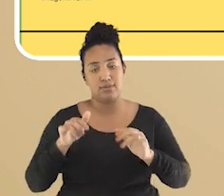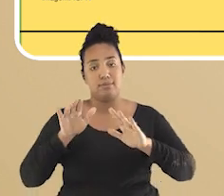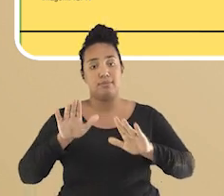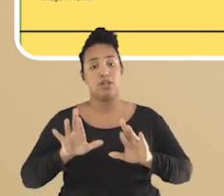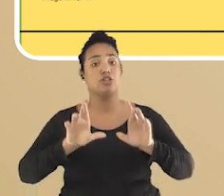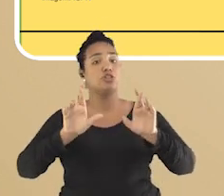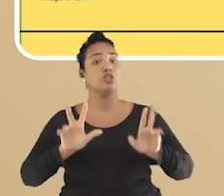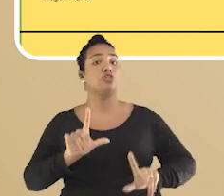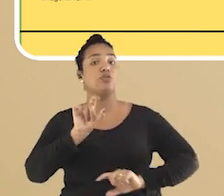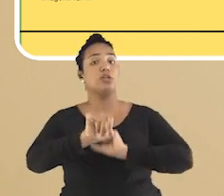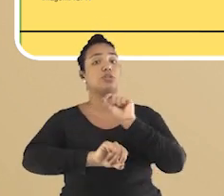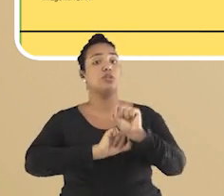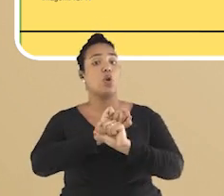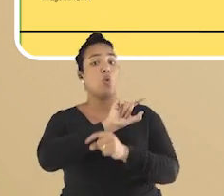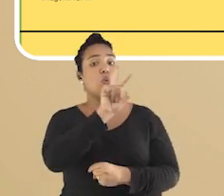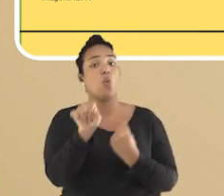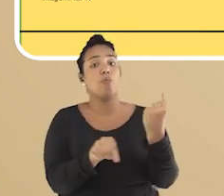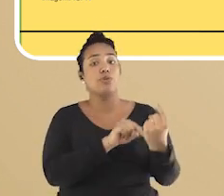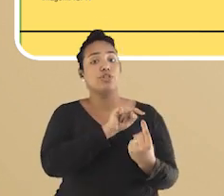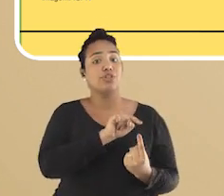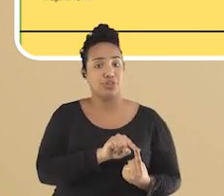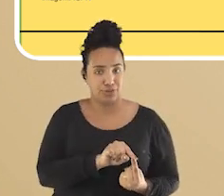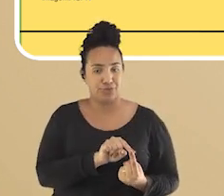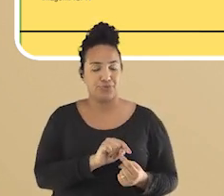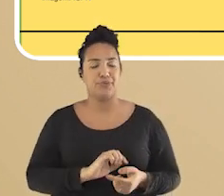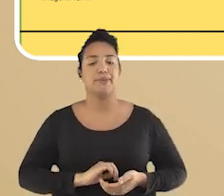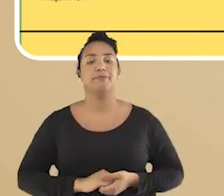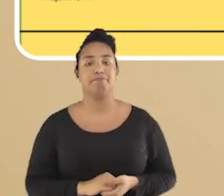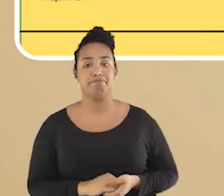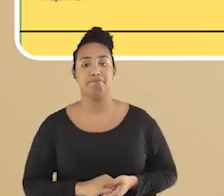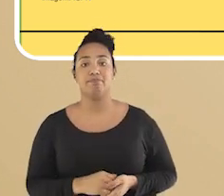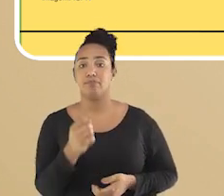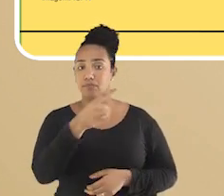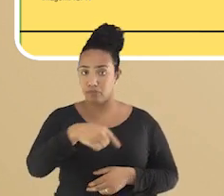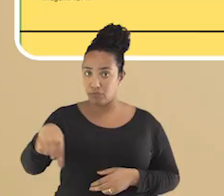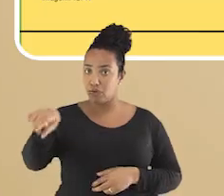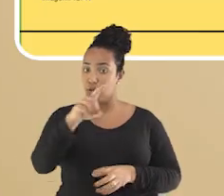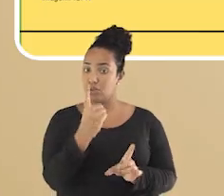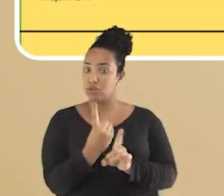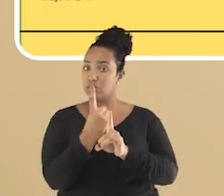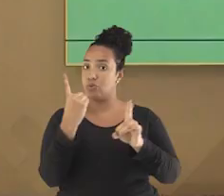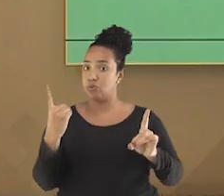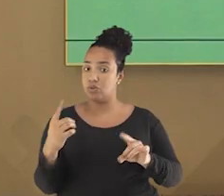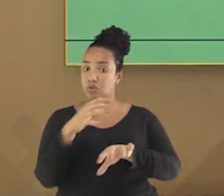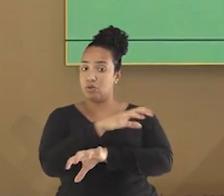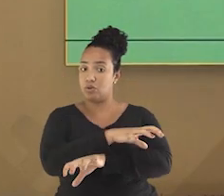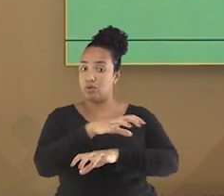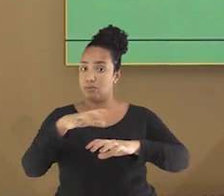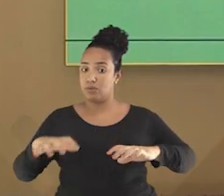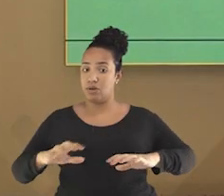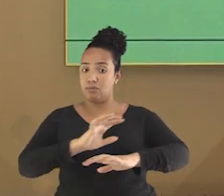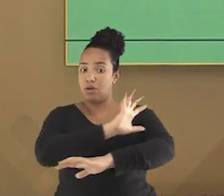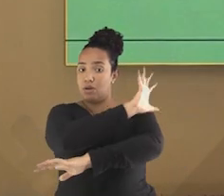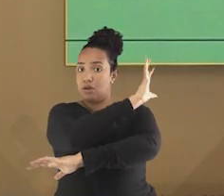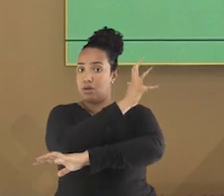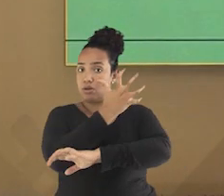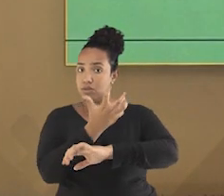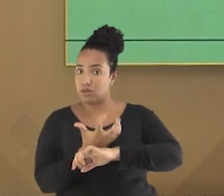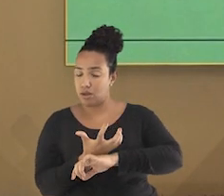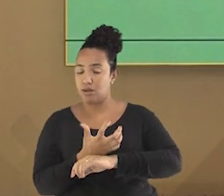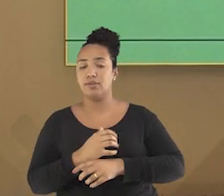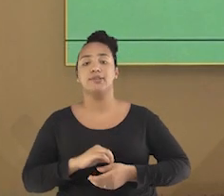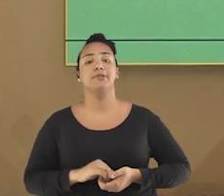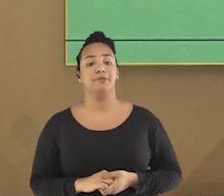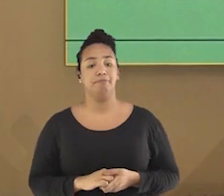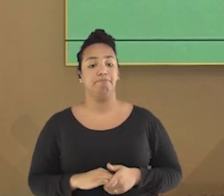da queimada. E elas estão muito presentes no bioma do Cerrado. A área do Cerrado